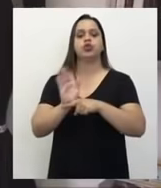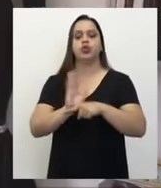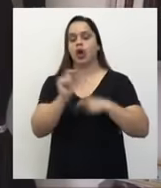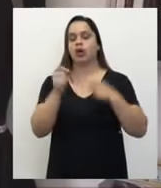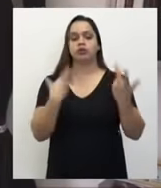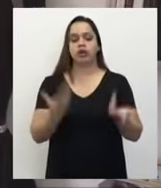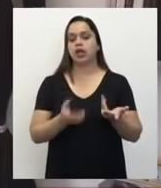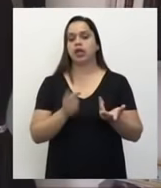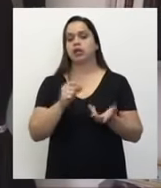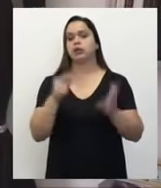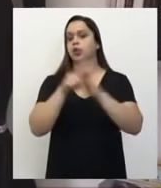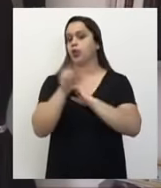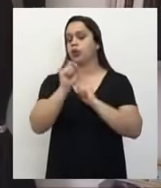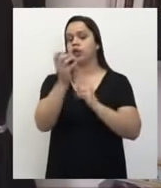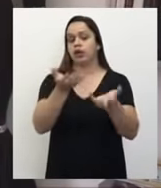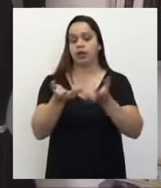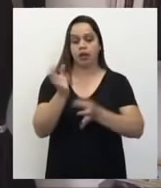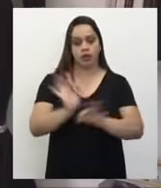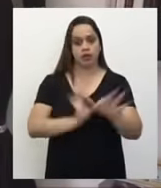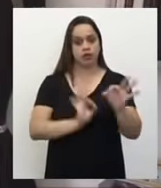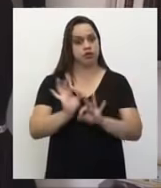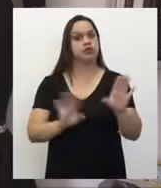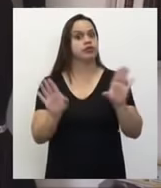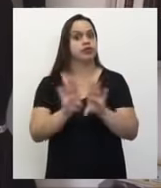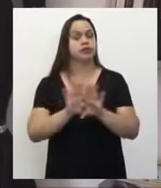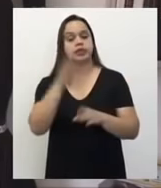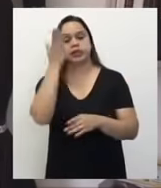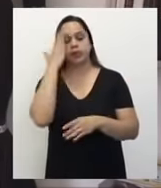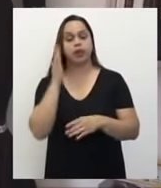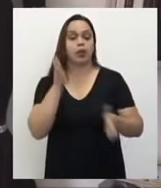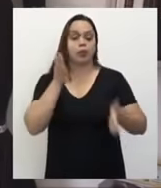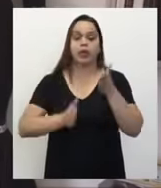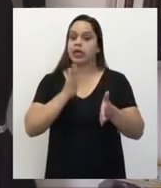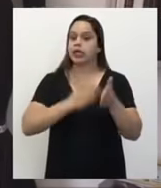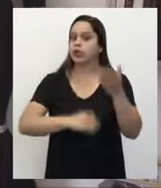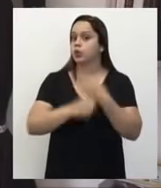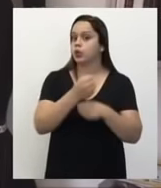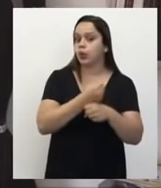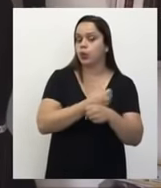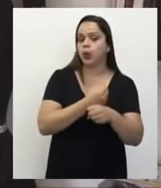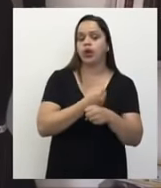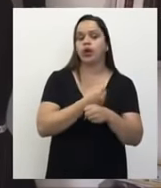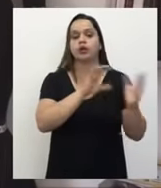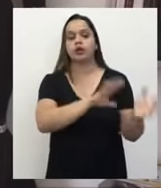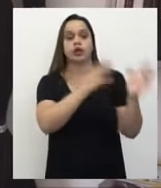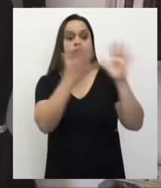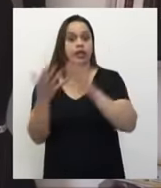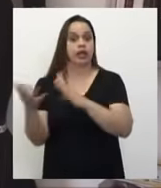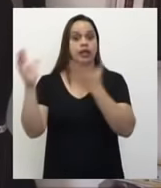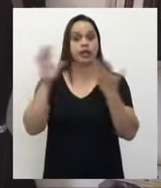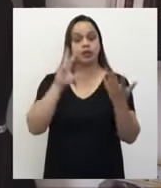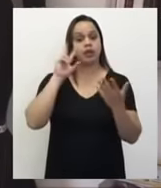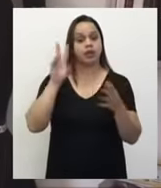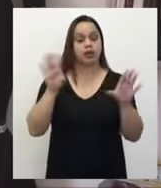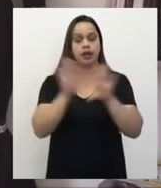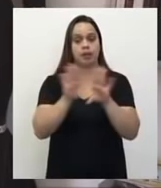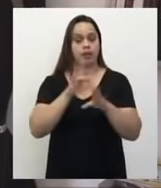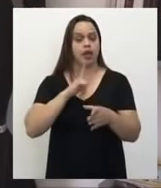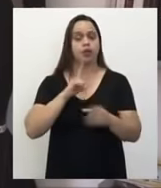aquele projeto, saber qual o período, qual o clima, o que ele quer transmitir